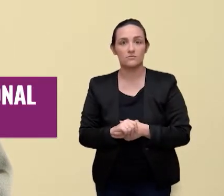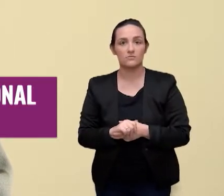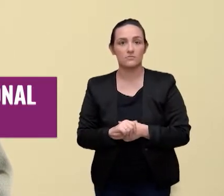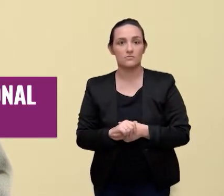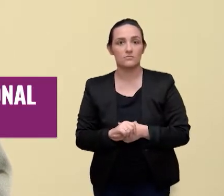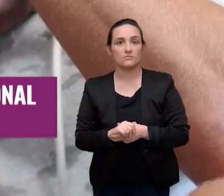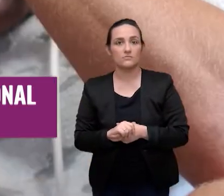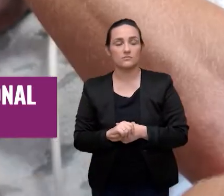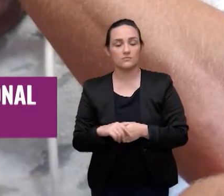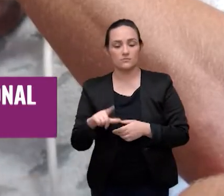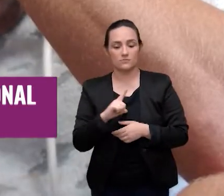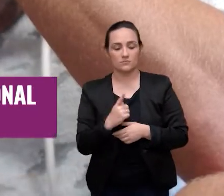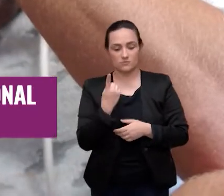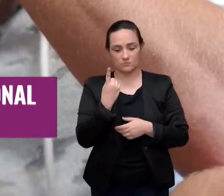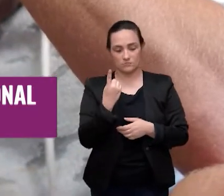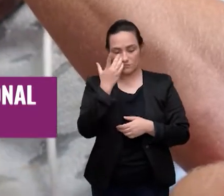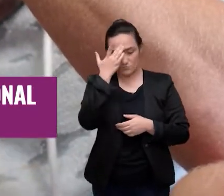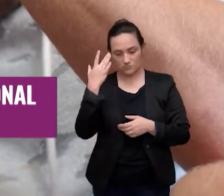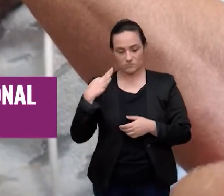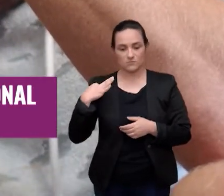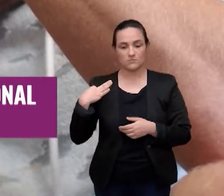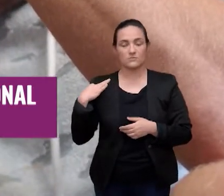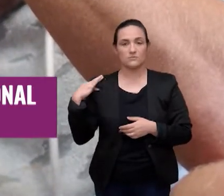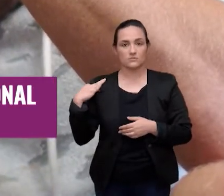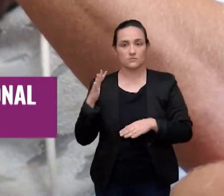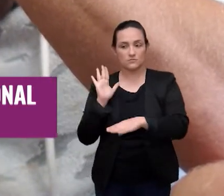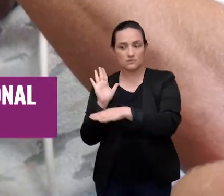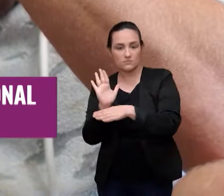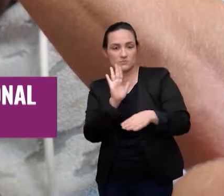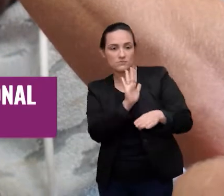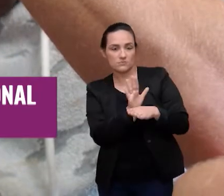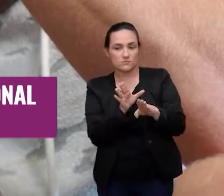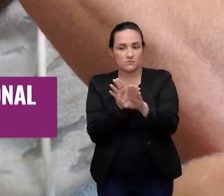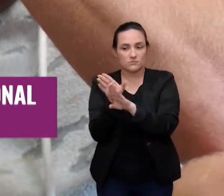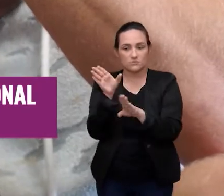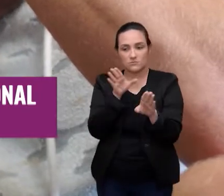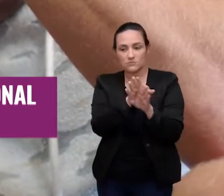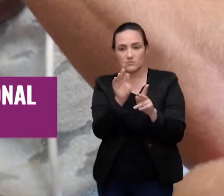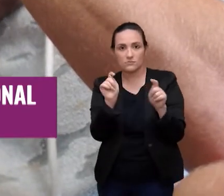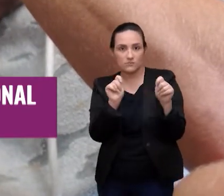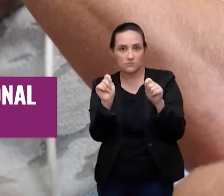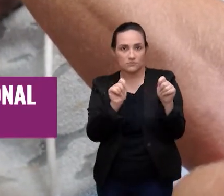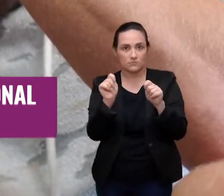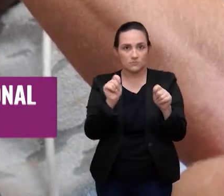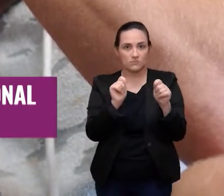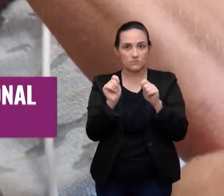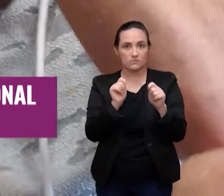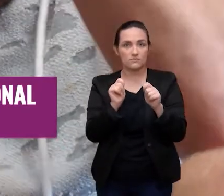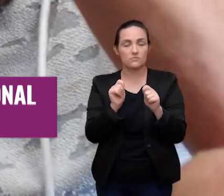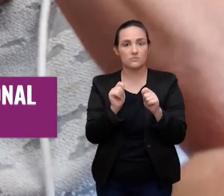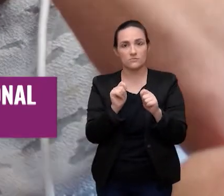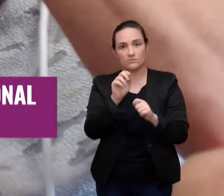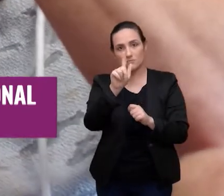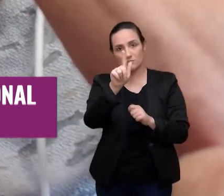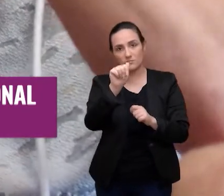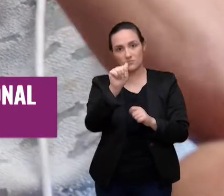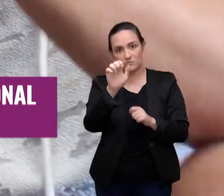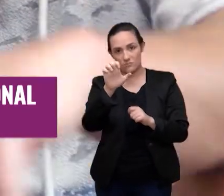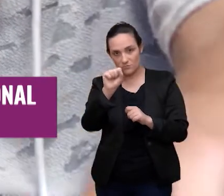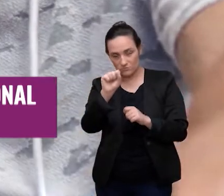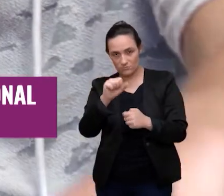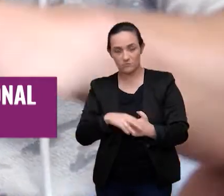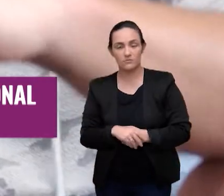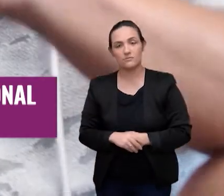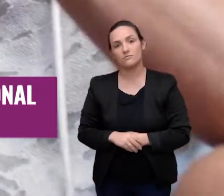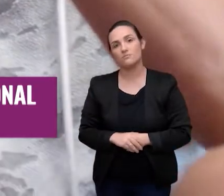vai coordenar essas sessões aí do GAES, né? Está previsto para o próximo mês agora, o início